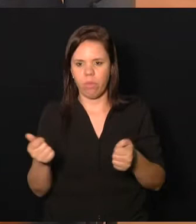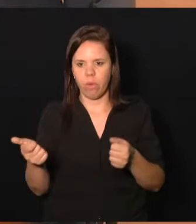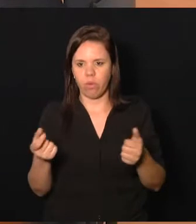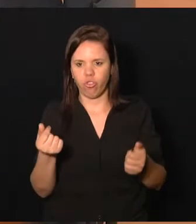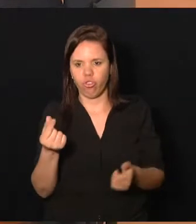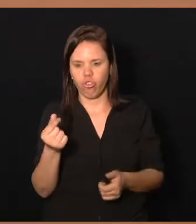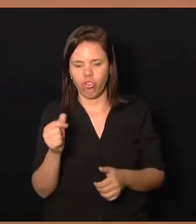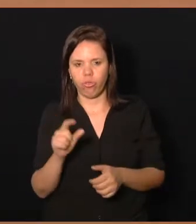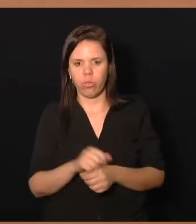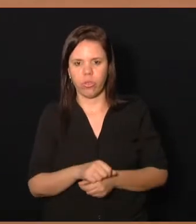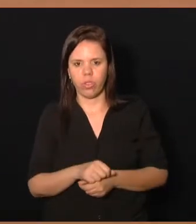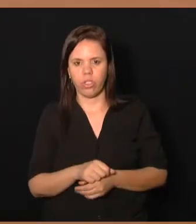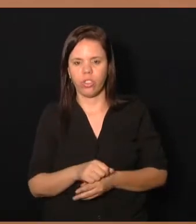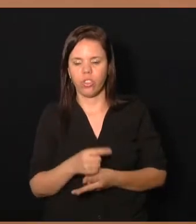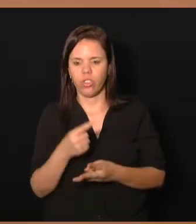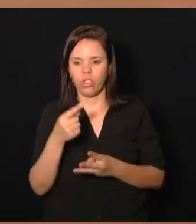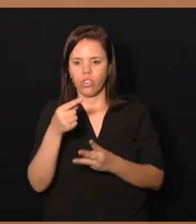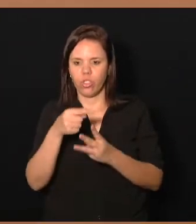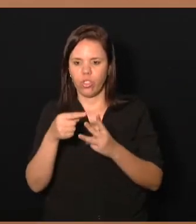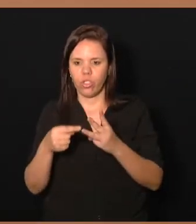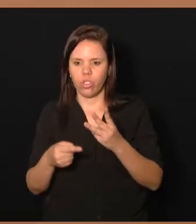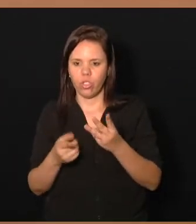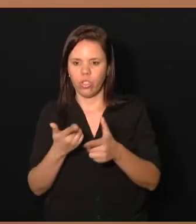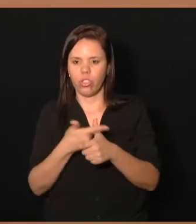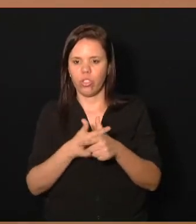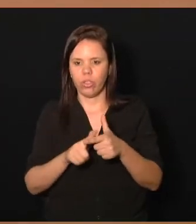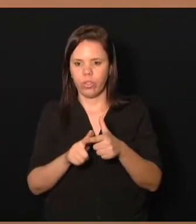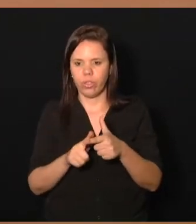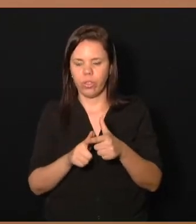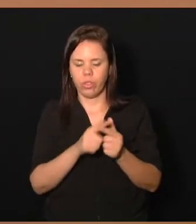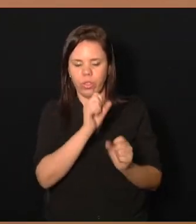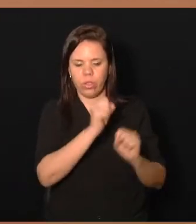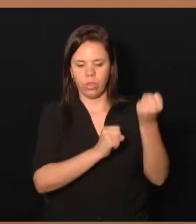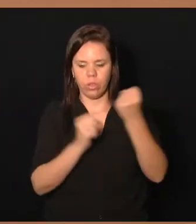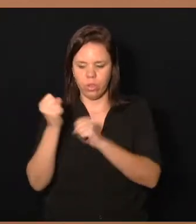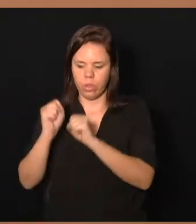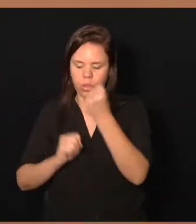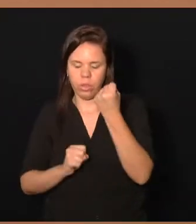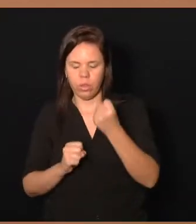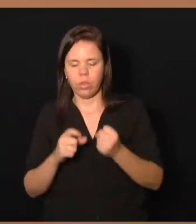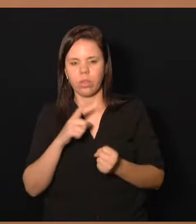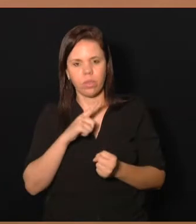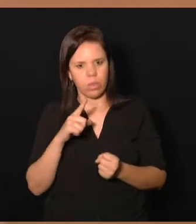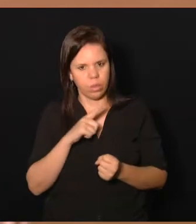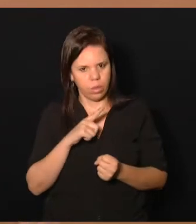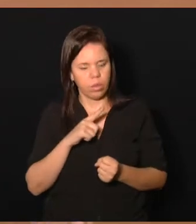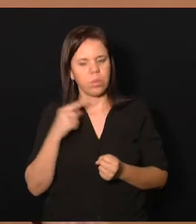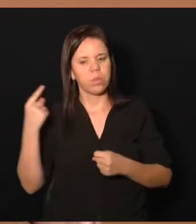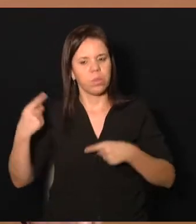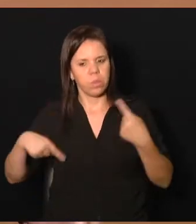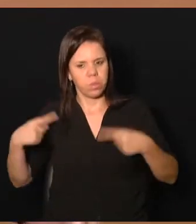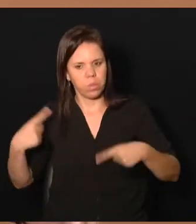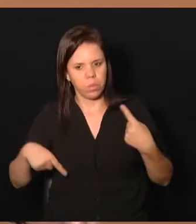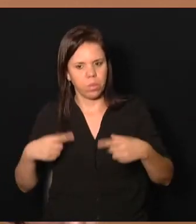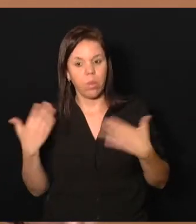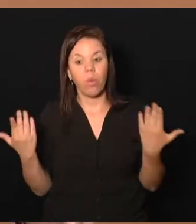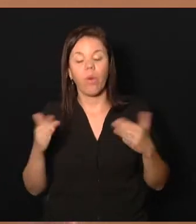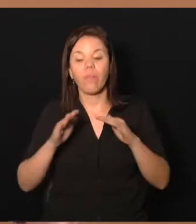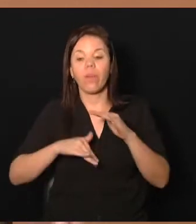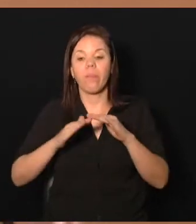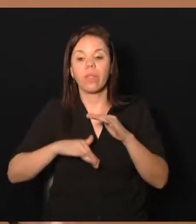foi fatiado em 3 frentes para 3 empreiteiras, para que houvesse, inclusive, a concorrência entre elas para ficar mais